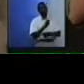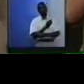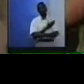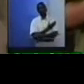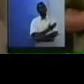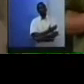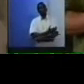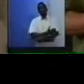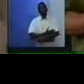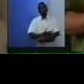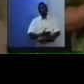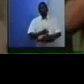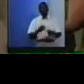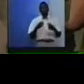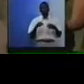andei.